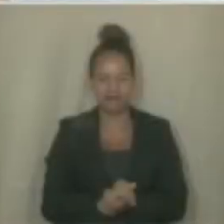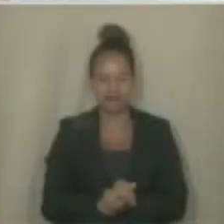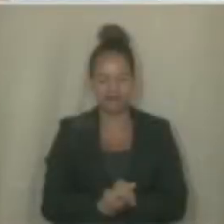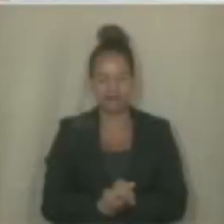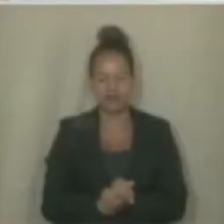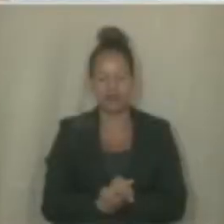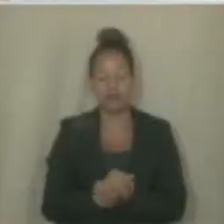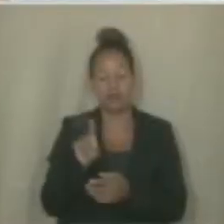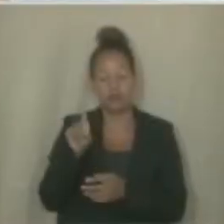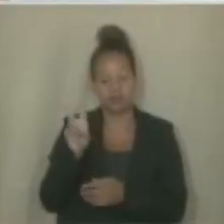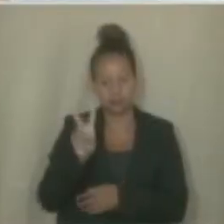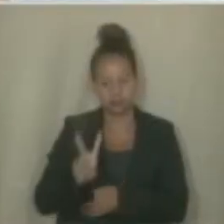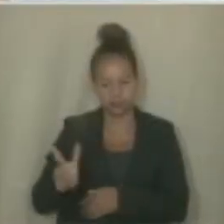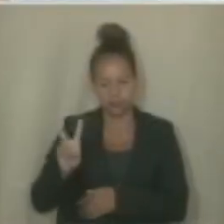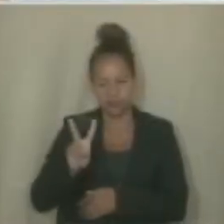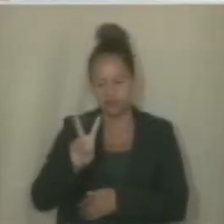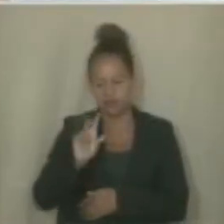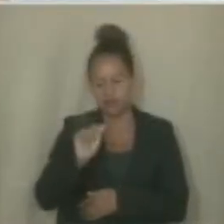Aia